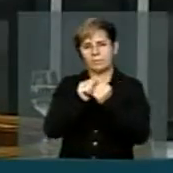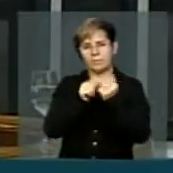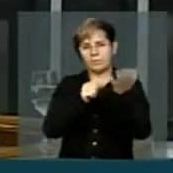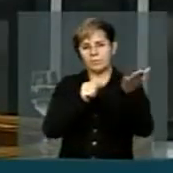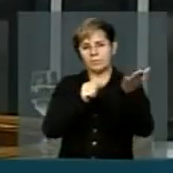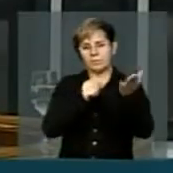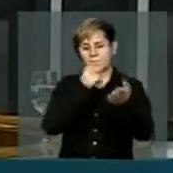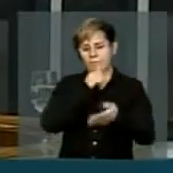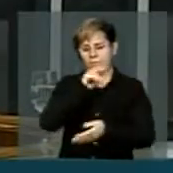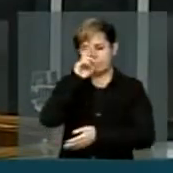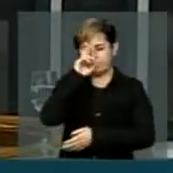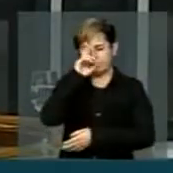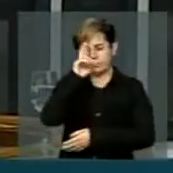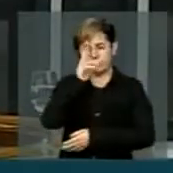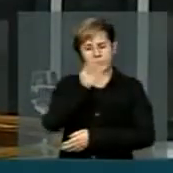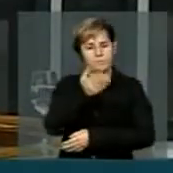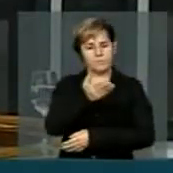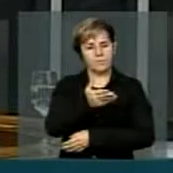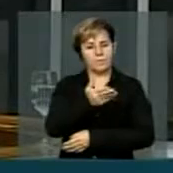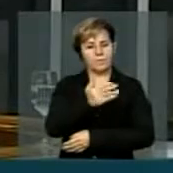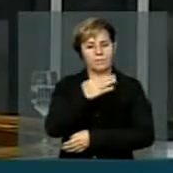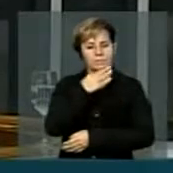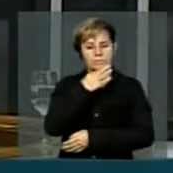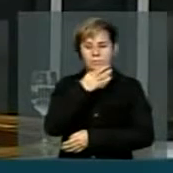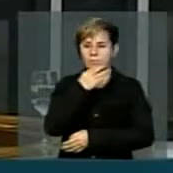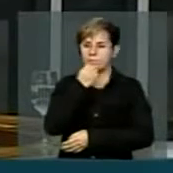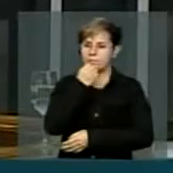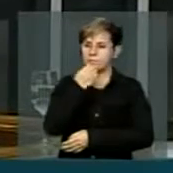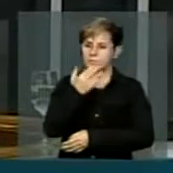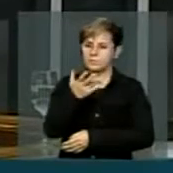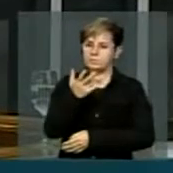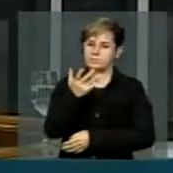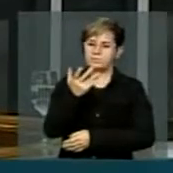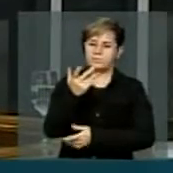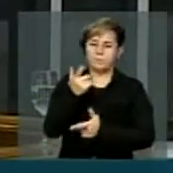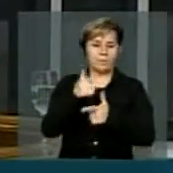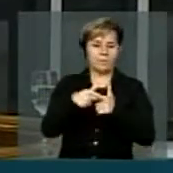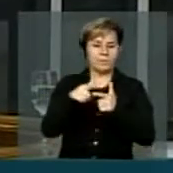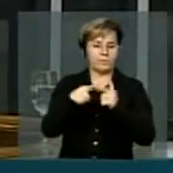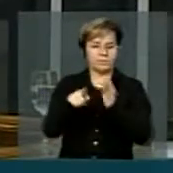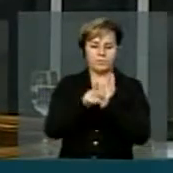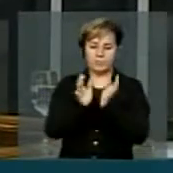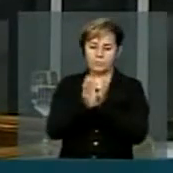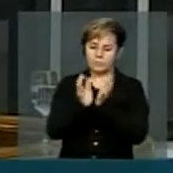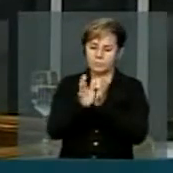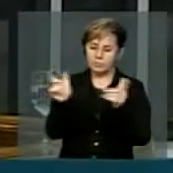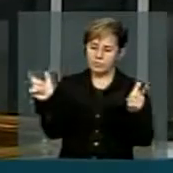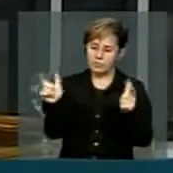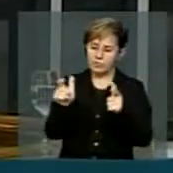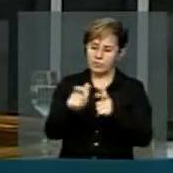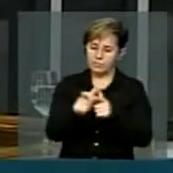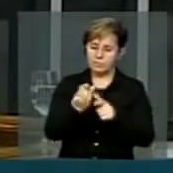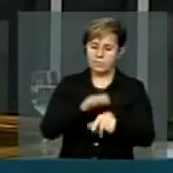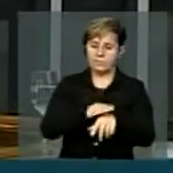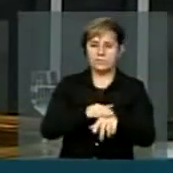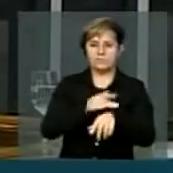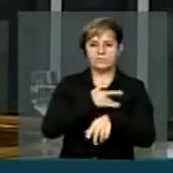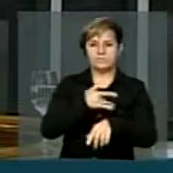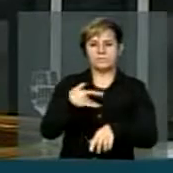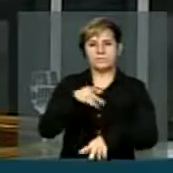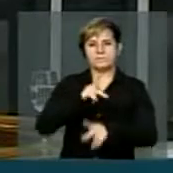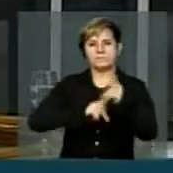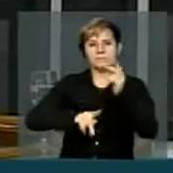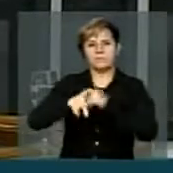Vossa Excelência é cioso dessa questão da melhoria dos indicadores de saúde pública no nosso